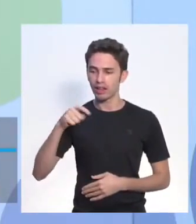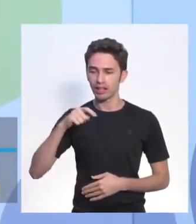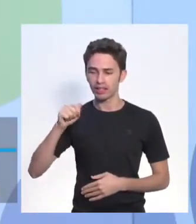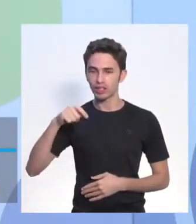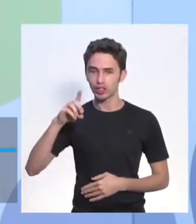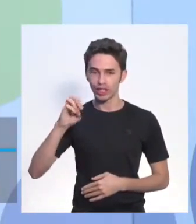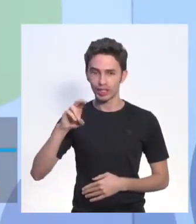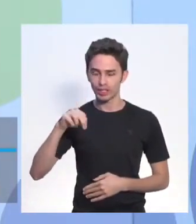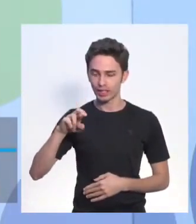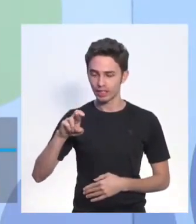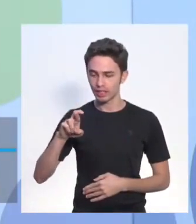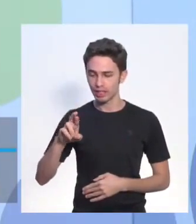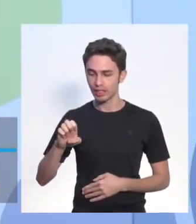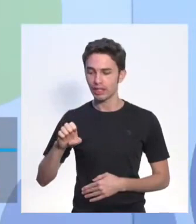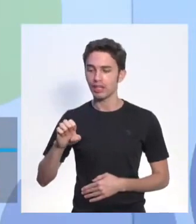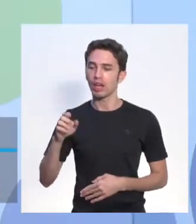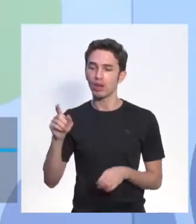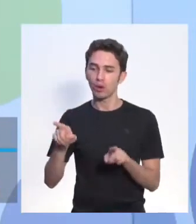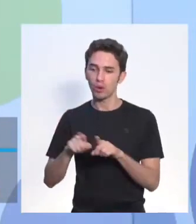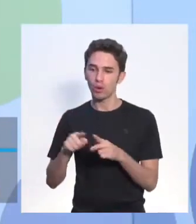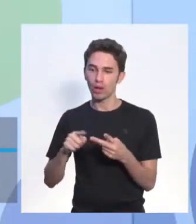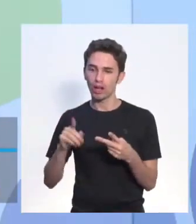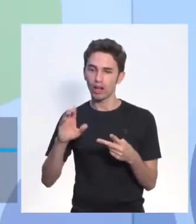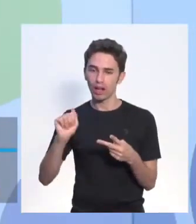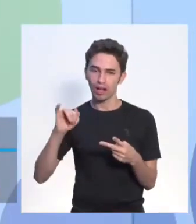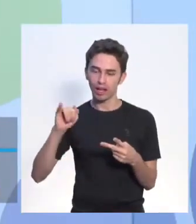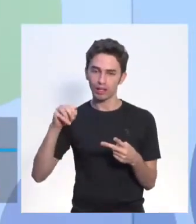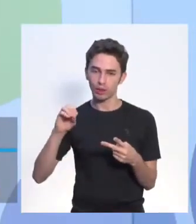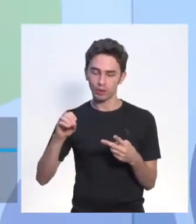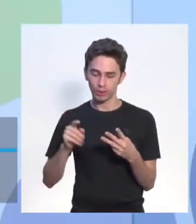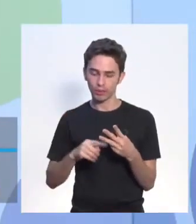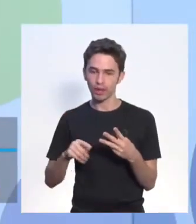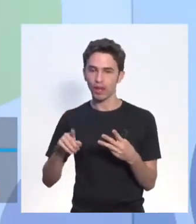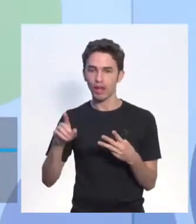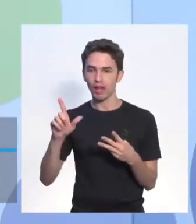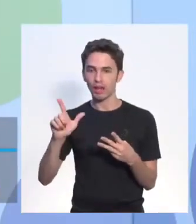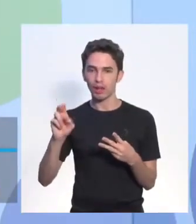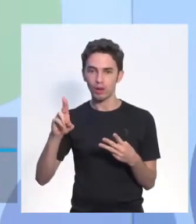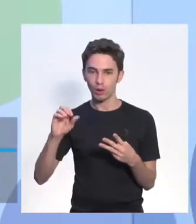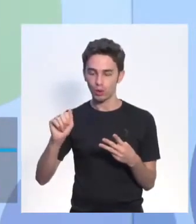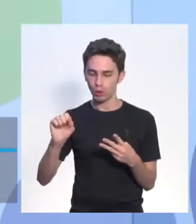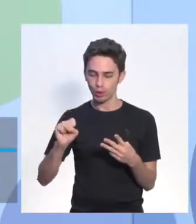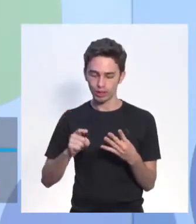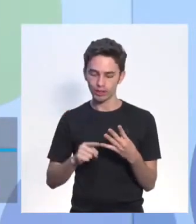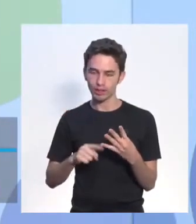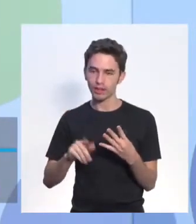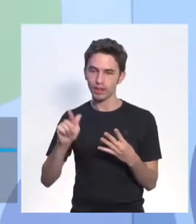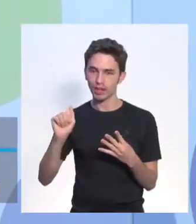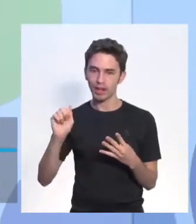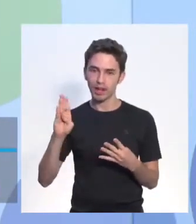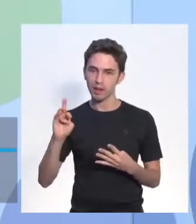o Caio, a Rita, a Deise, o Carlos, o Lucas, a Gabriele, a